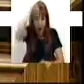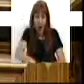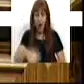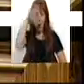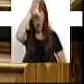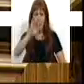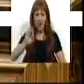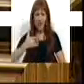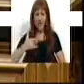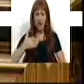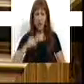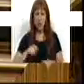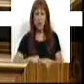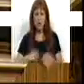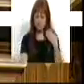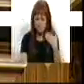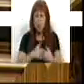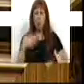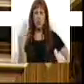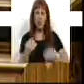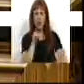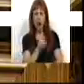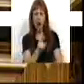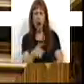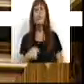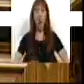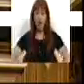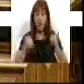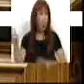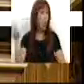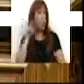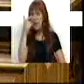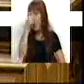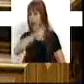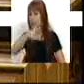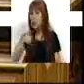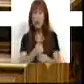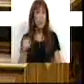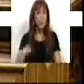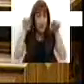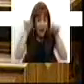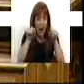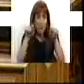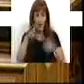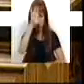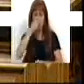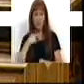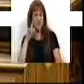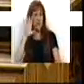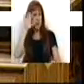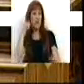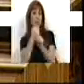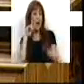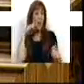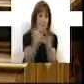onde o governo PSD-CDS encerrou os tribunais. Seria bom ouvir as pessoas, porque é para elas que o governo deve